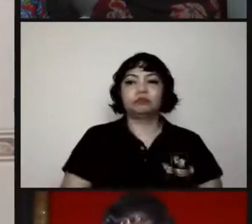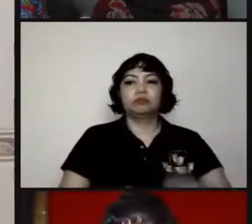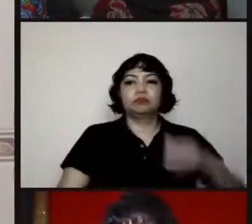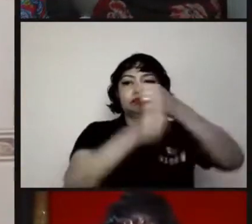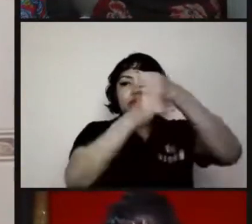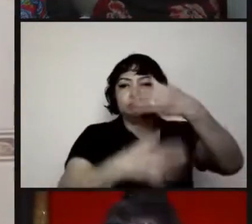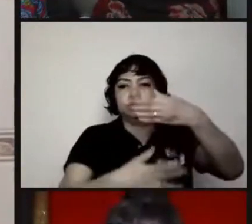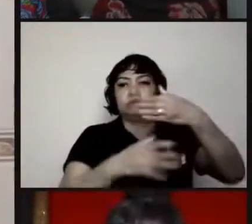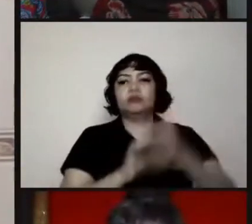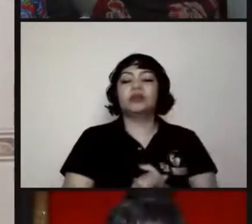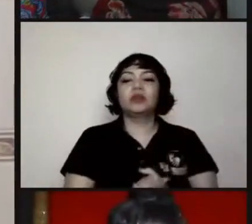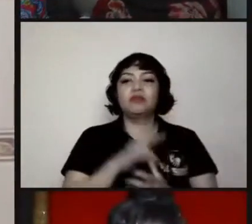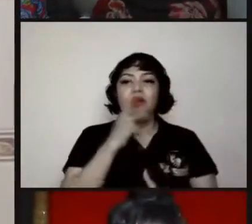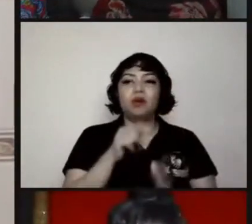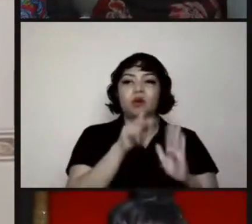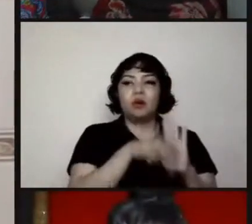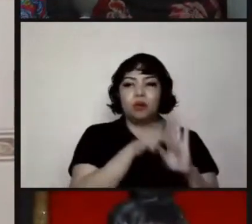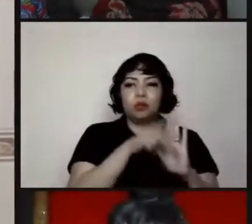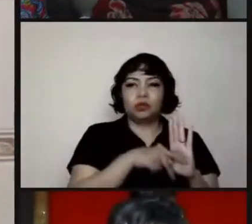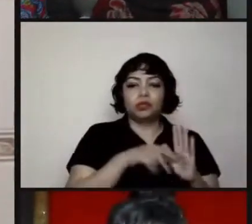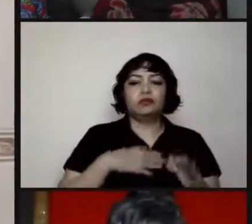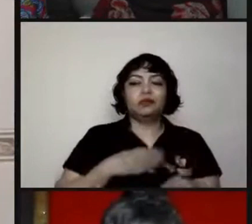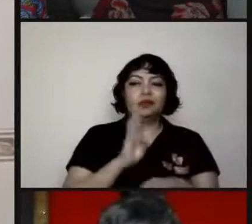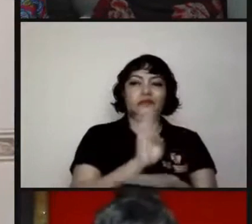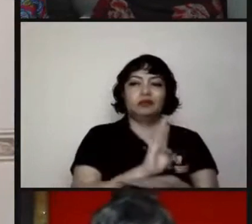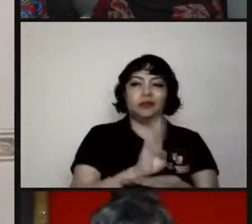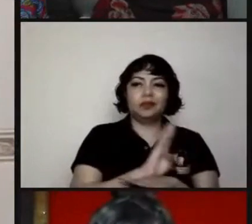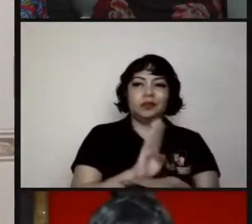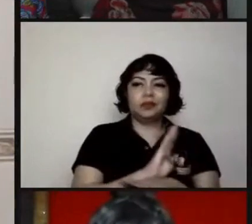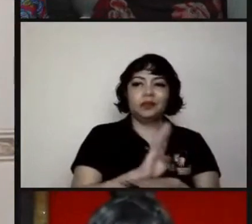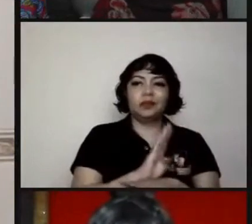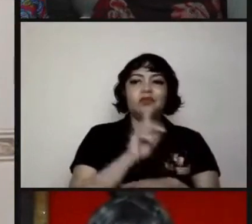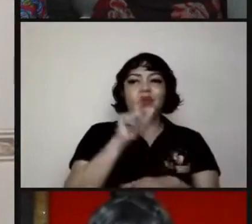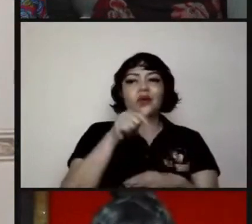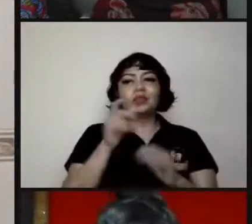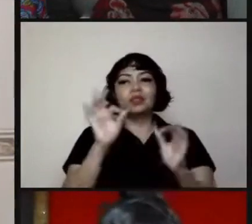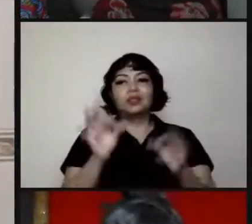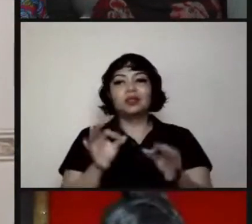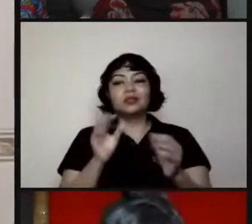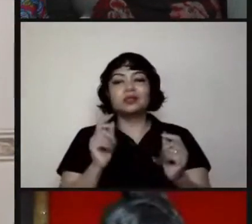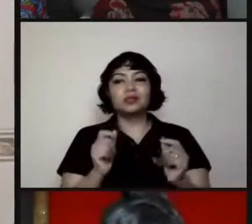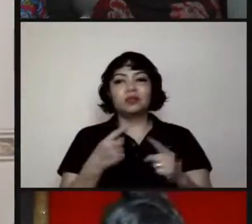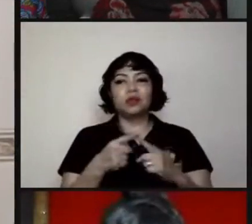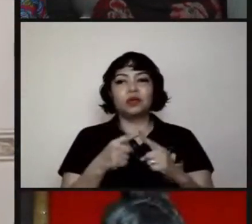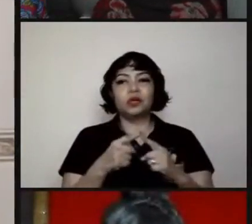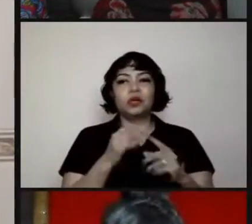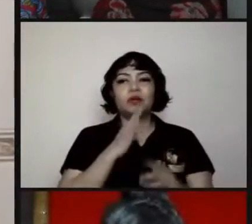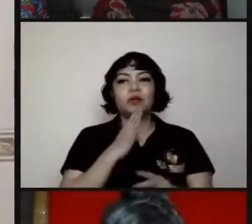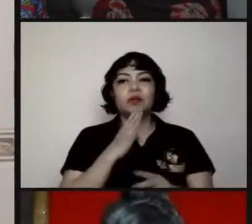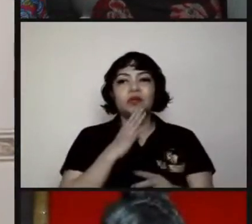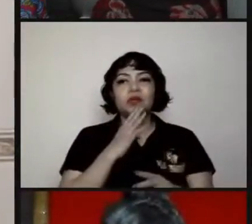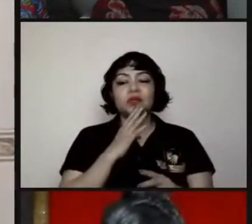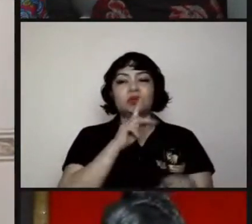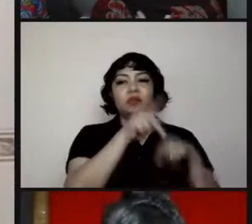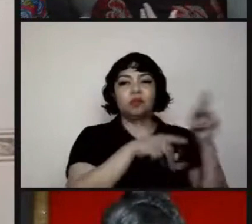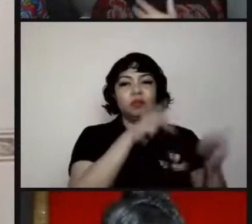o projeto dele era biológico, né? Ele deu certo porque conheceu populações, objetos, lugares